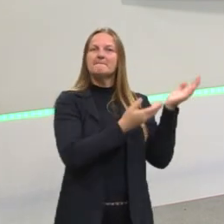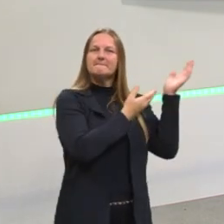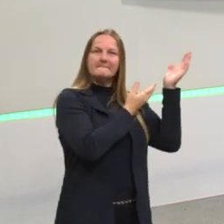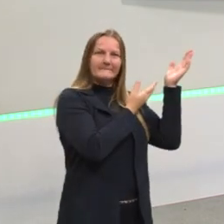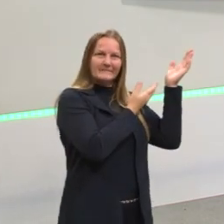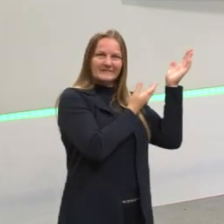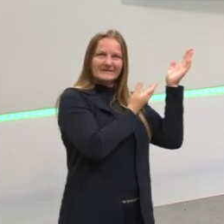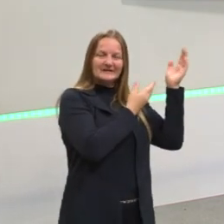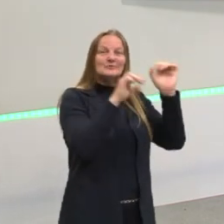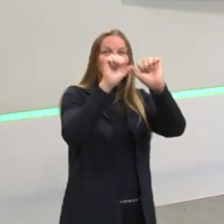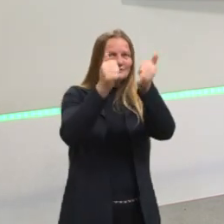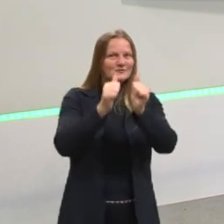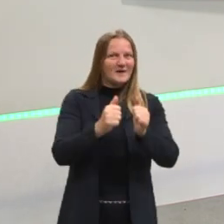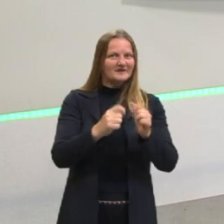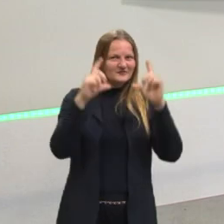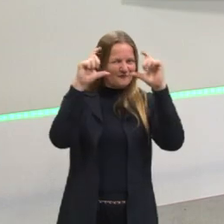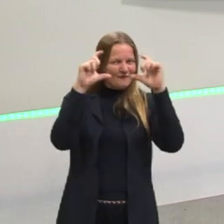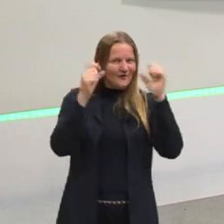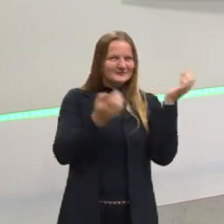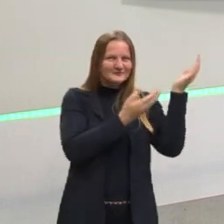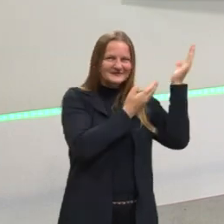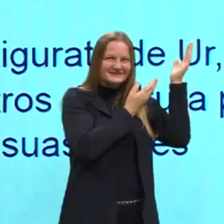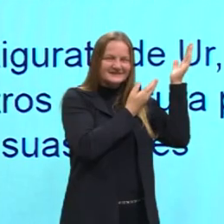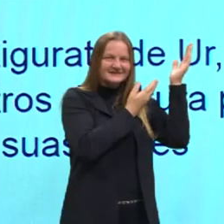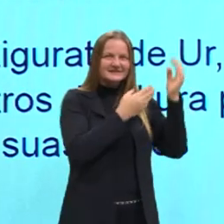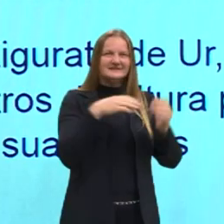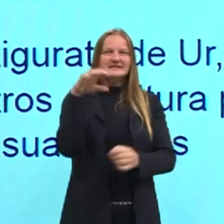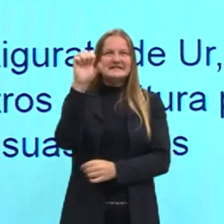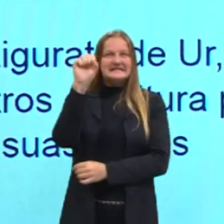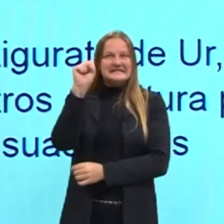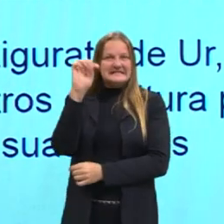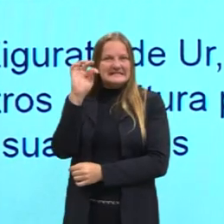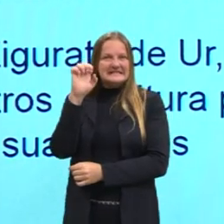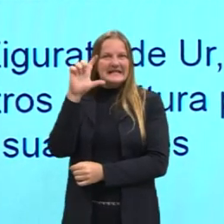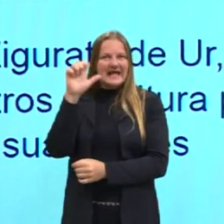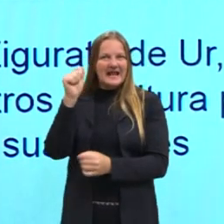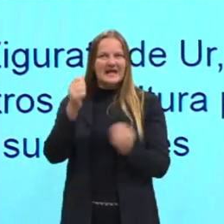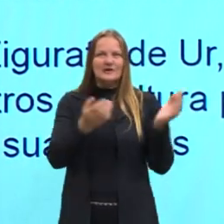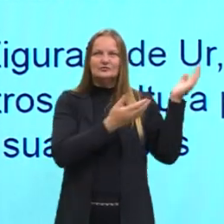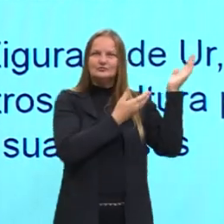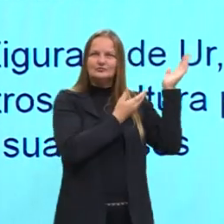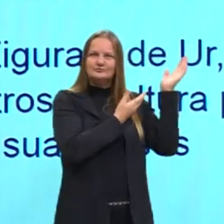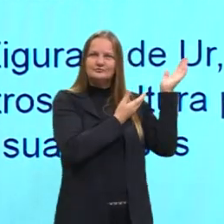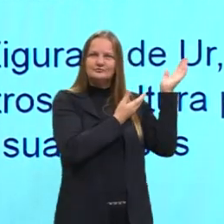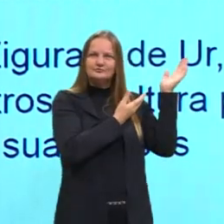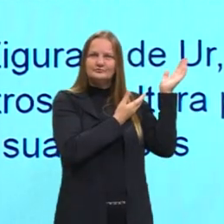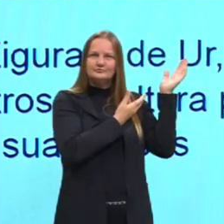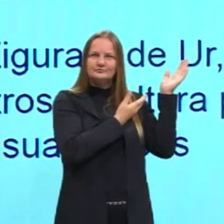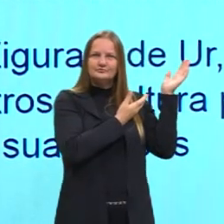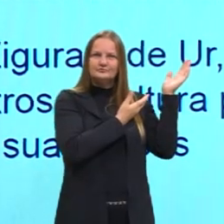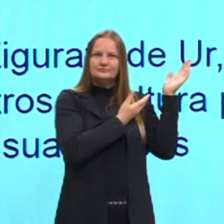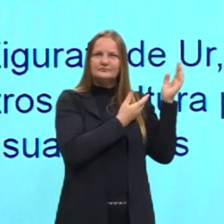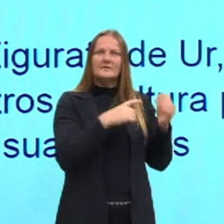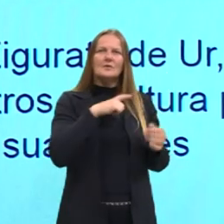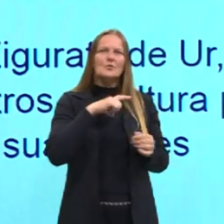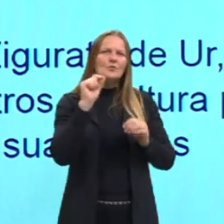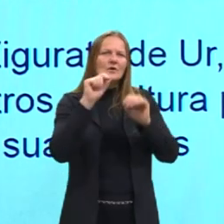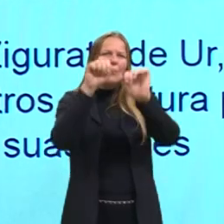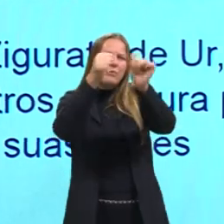gente pode ver aqui nessa imagem eu trago para vocês a Estela Denário assim dacada é que a